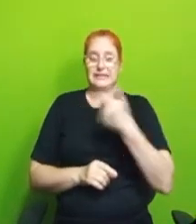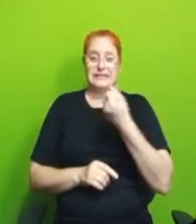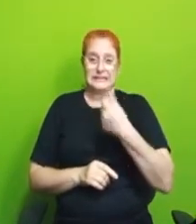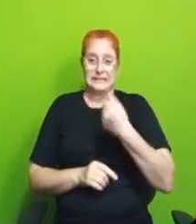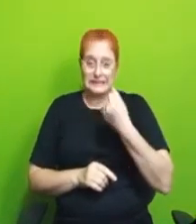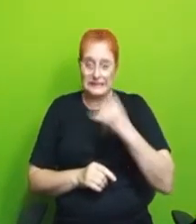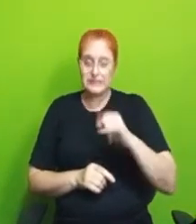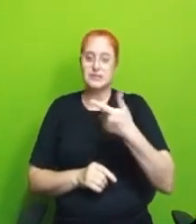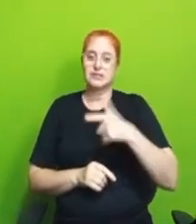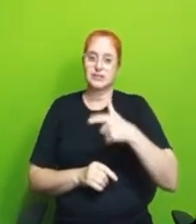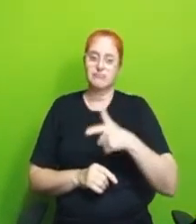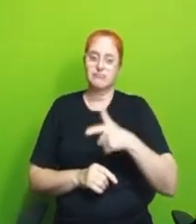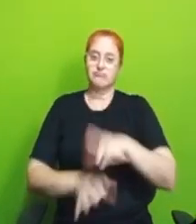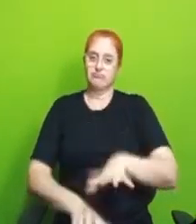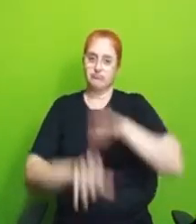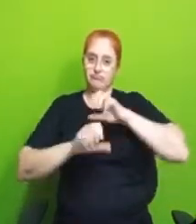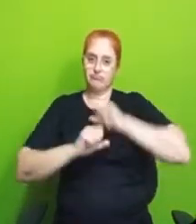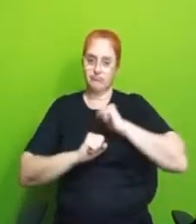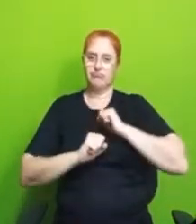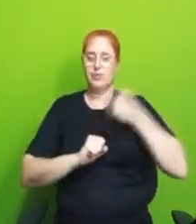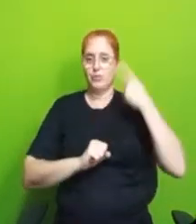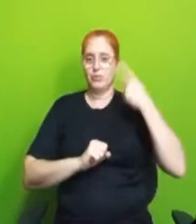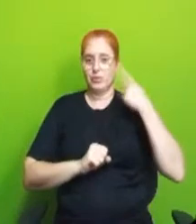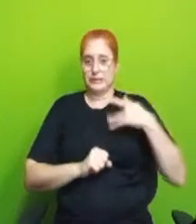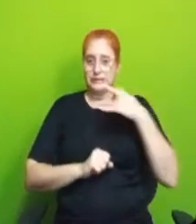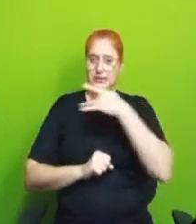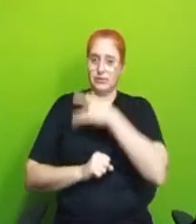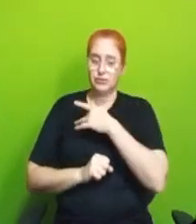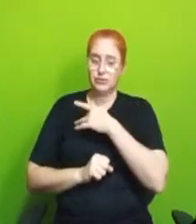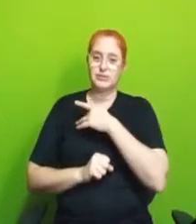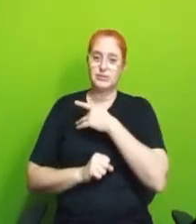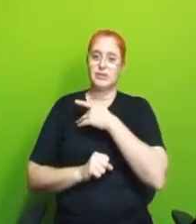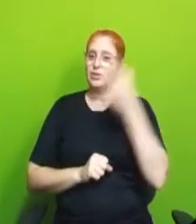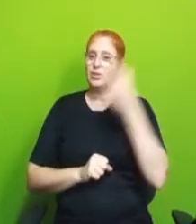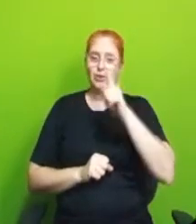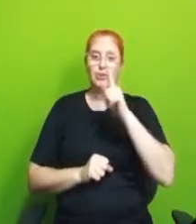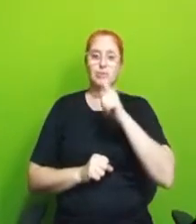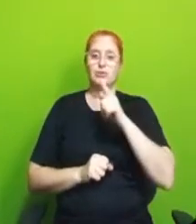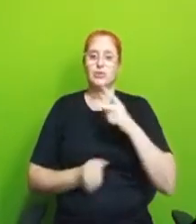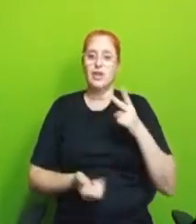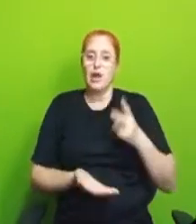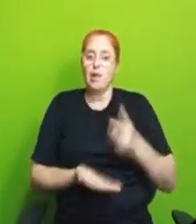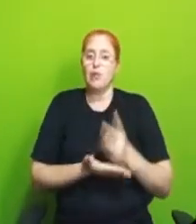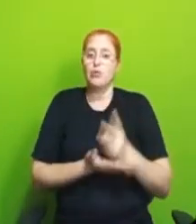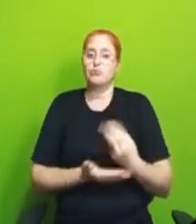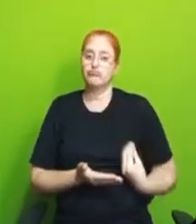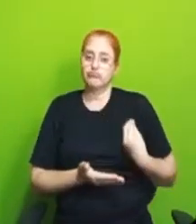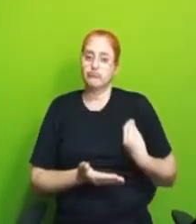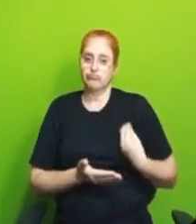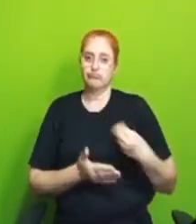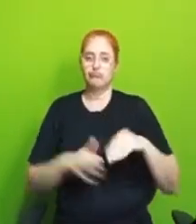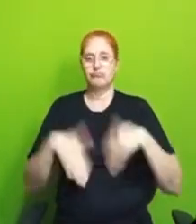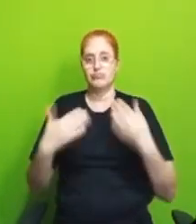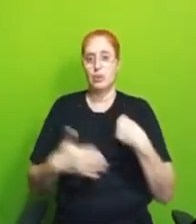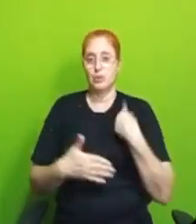configuração. Mas no contexto de política precarizada, né, mas como é o nosso, né, no